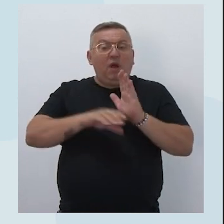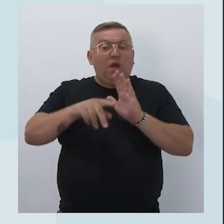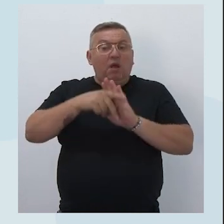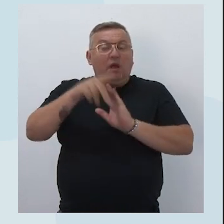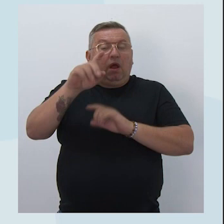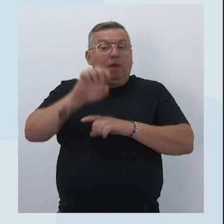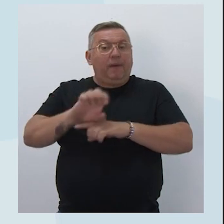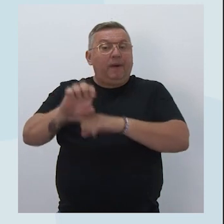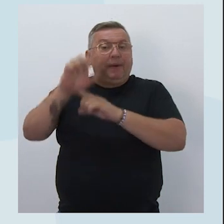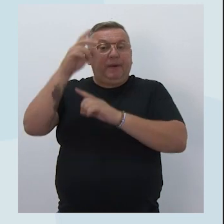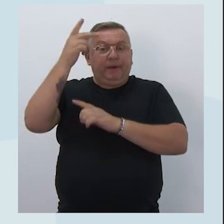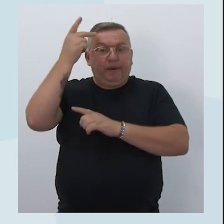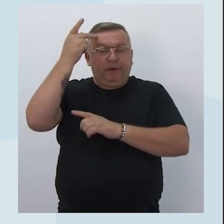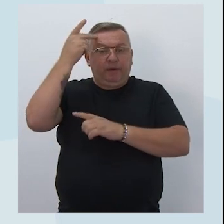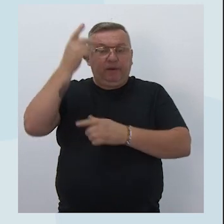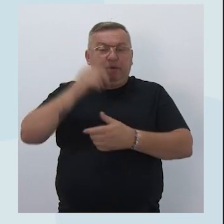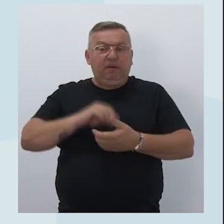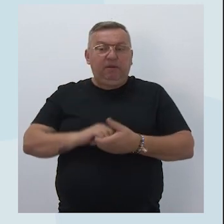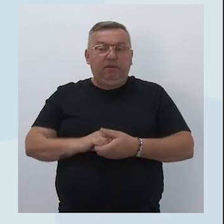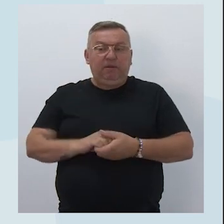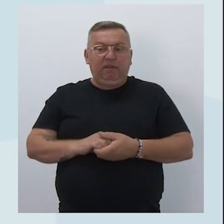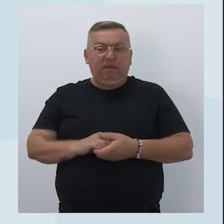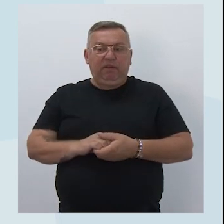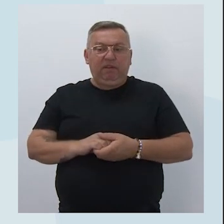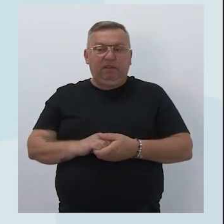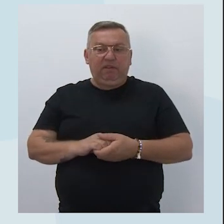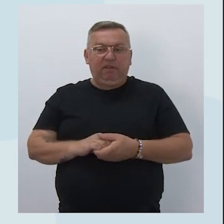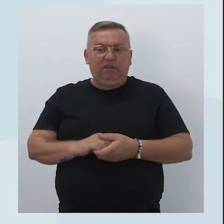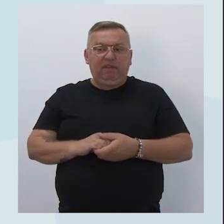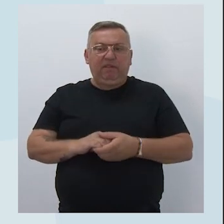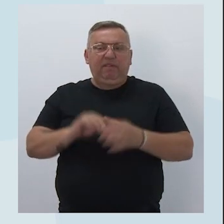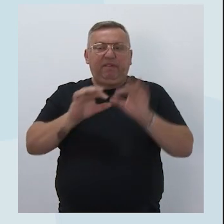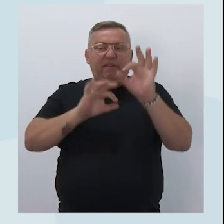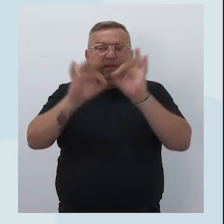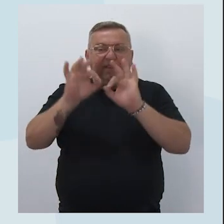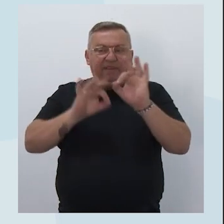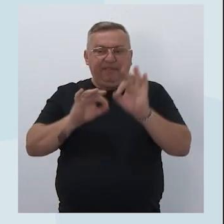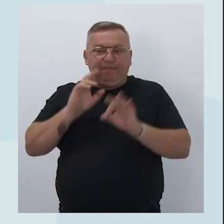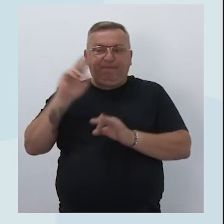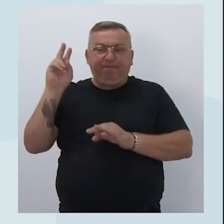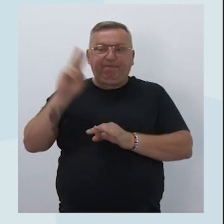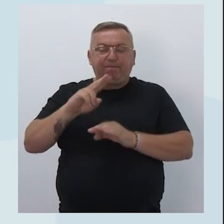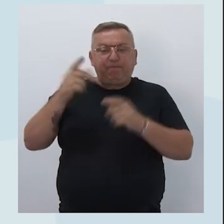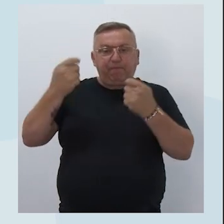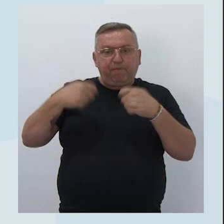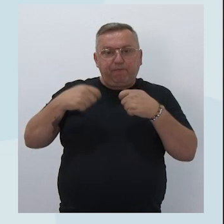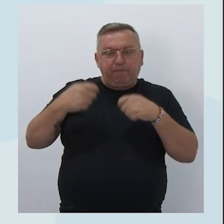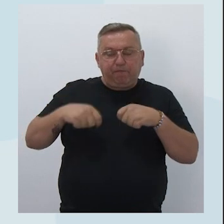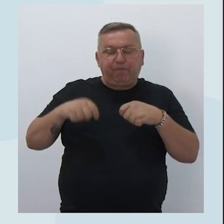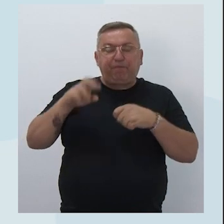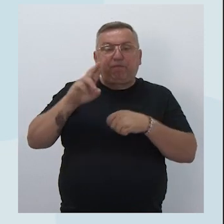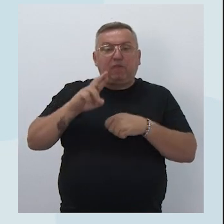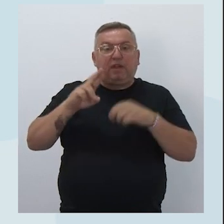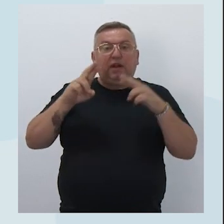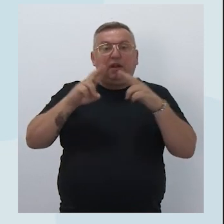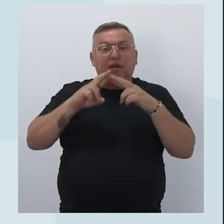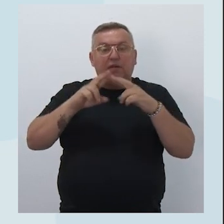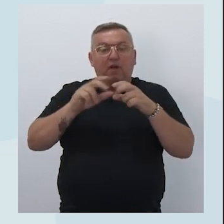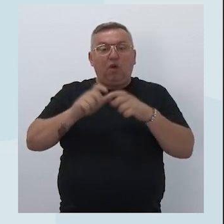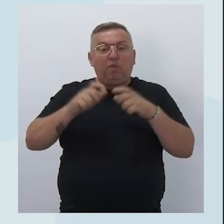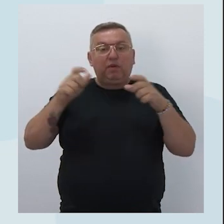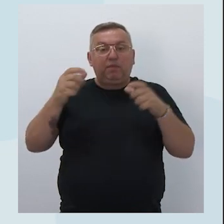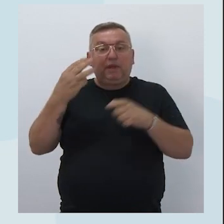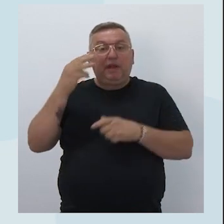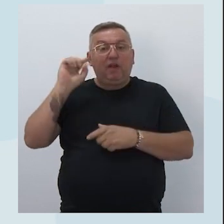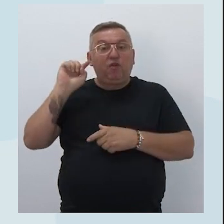Paulo. A legislação traz em seu escopo a necessidade das redes de ensino ampliarem sua carga horária para 3